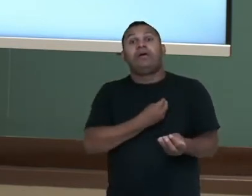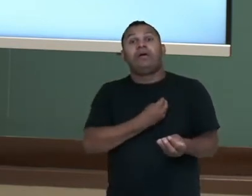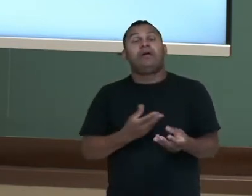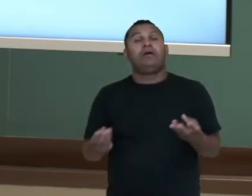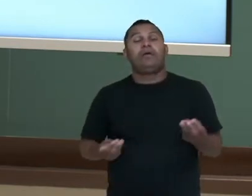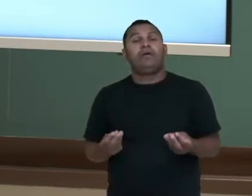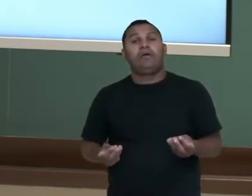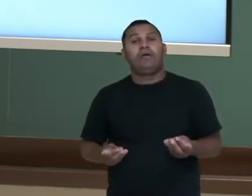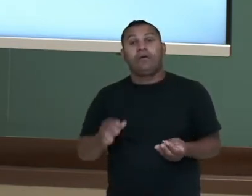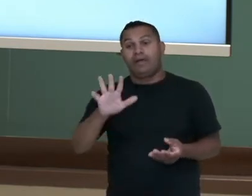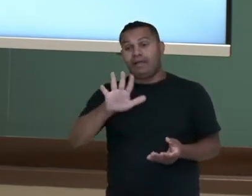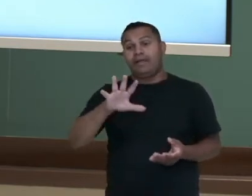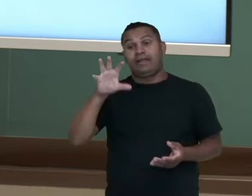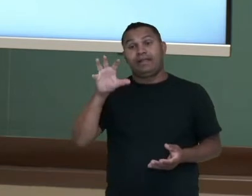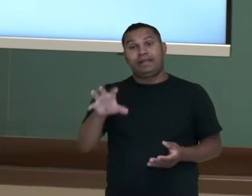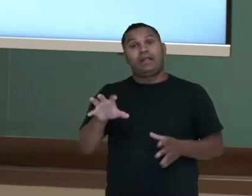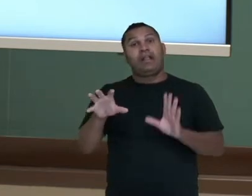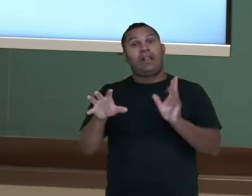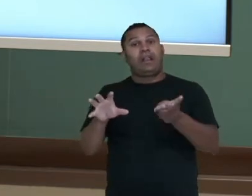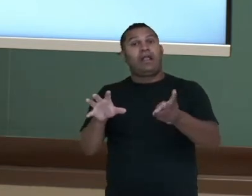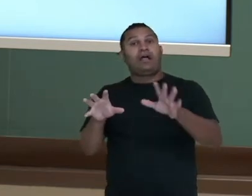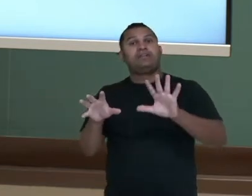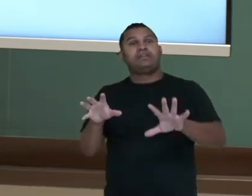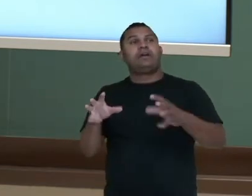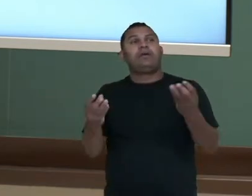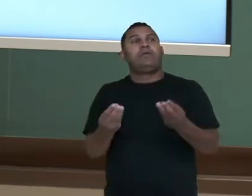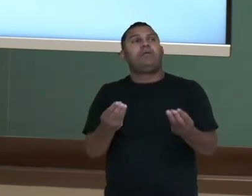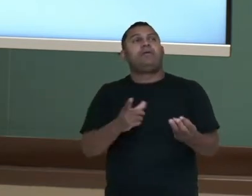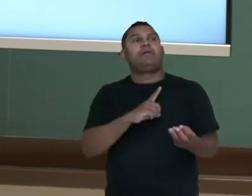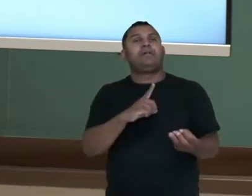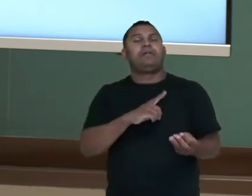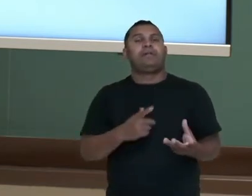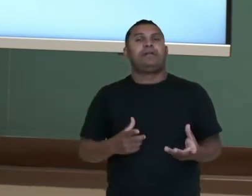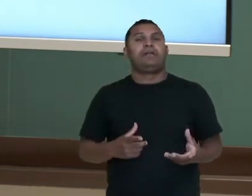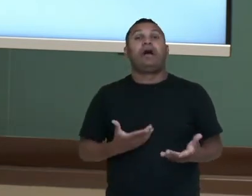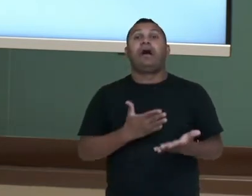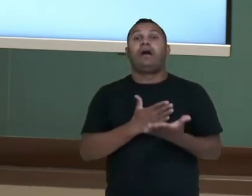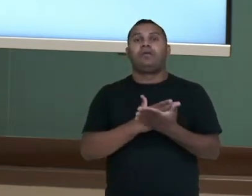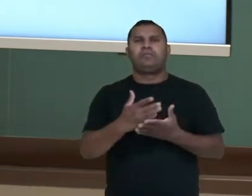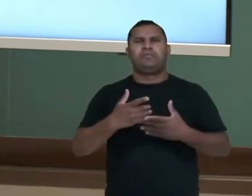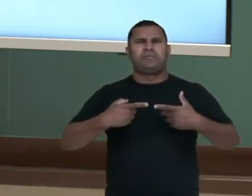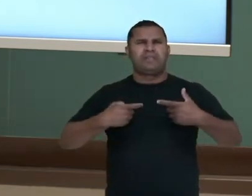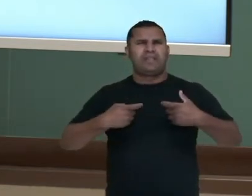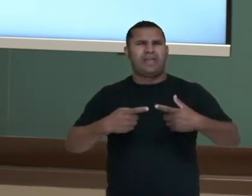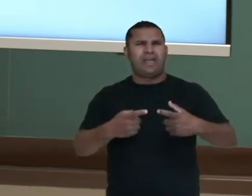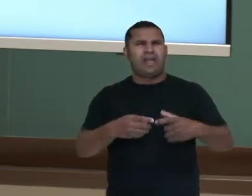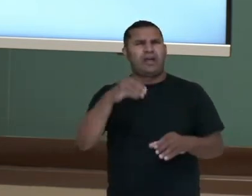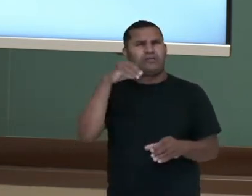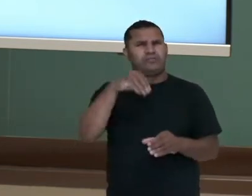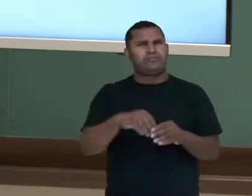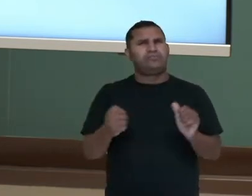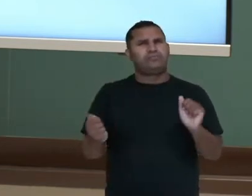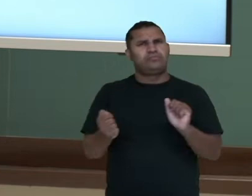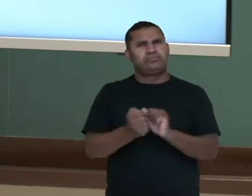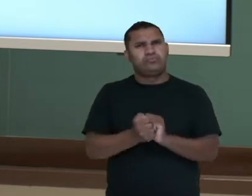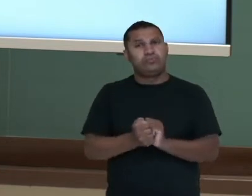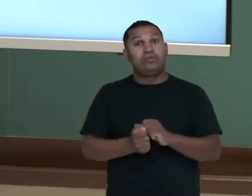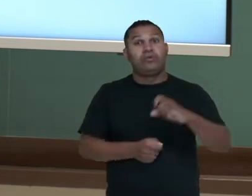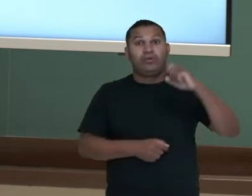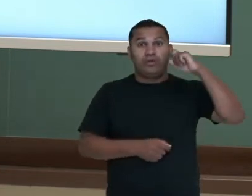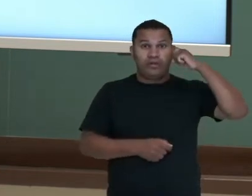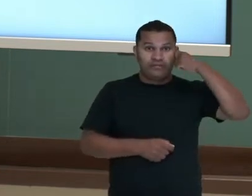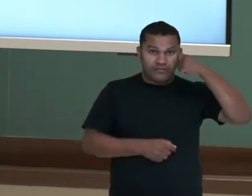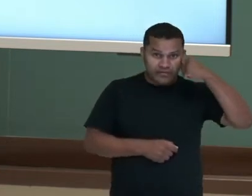africano. Isso vai gerar como consequência, né, as guerras civis e um processo de independência do